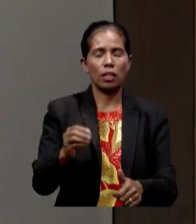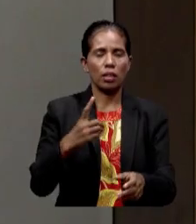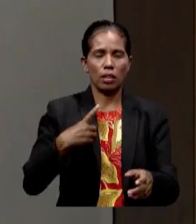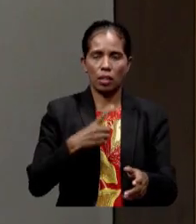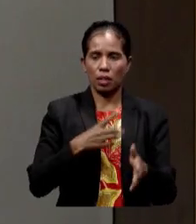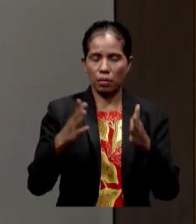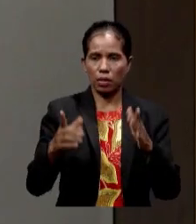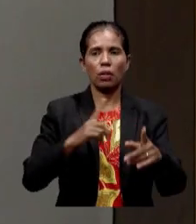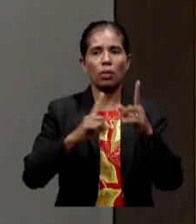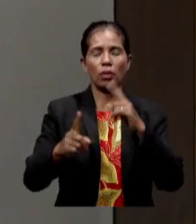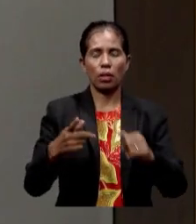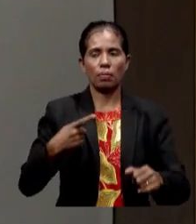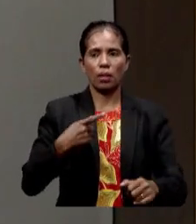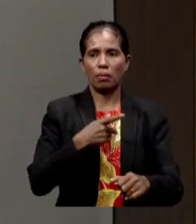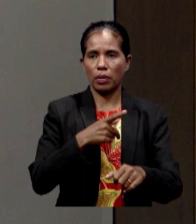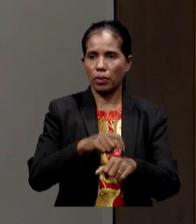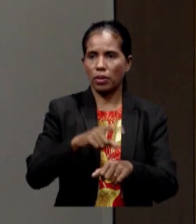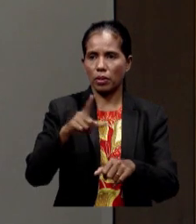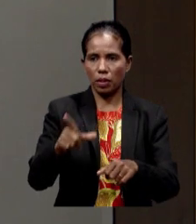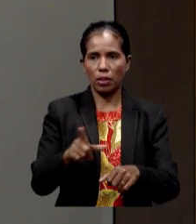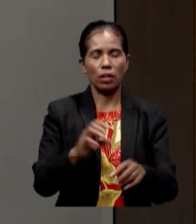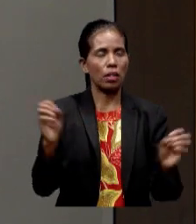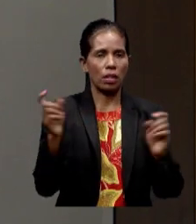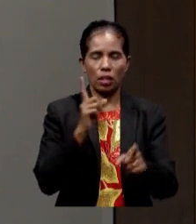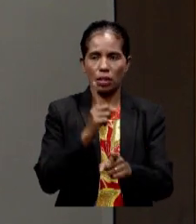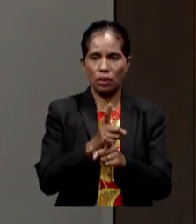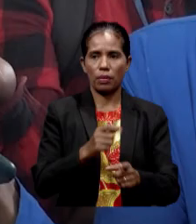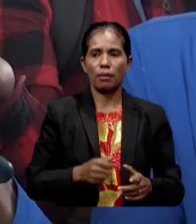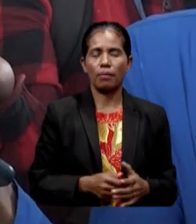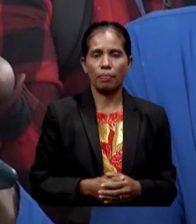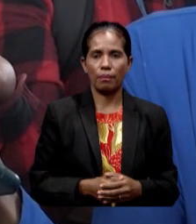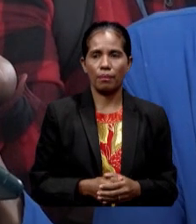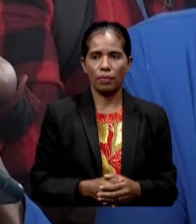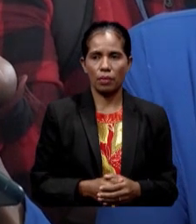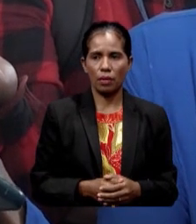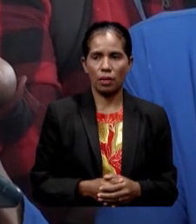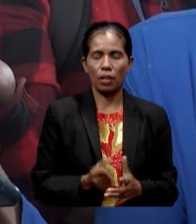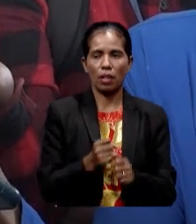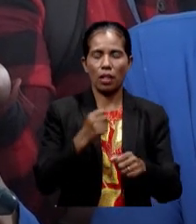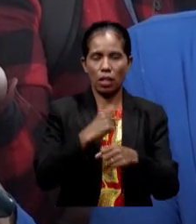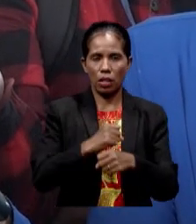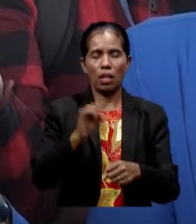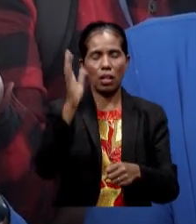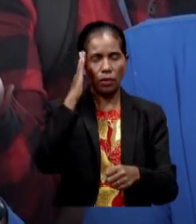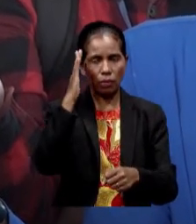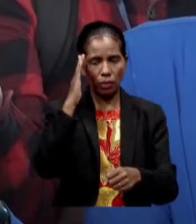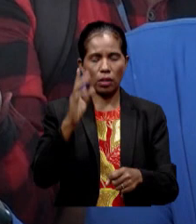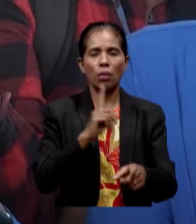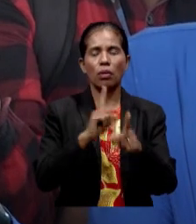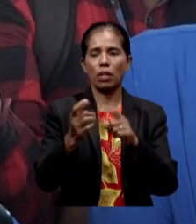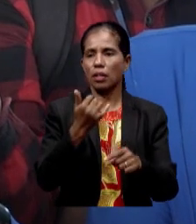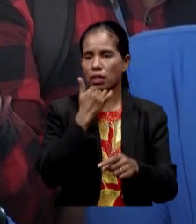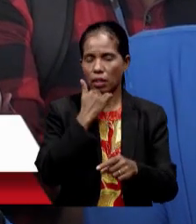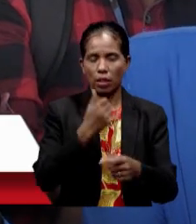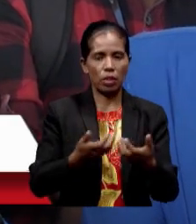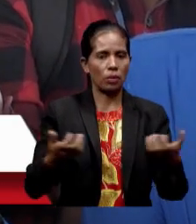Sira colhe e plenária Parlamento Nacional ne Lalos. Eu não ia comentar nessa sala, fora da realidade na